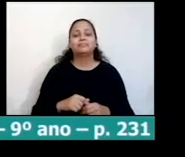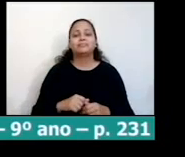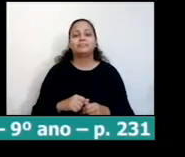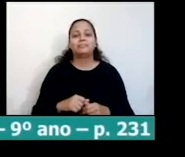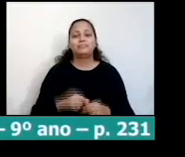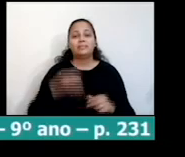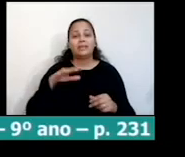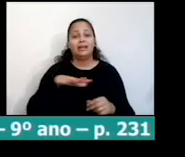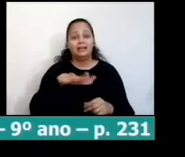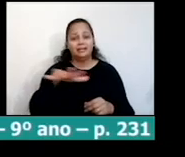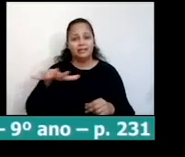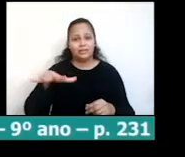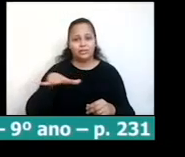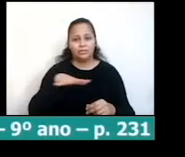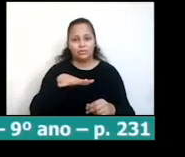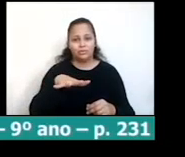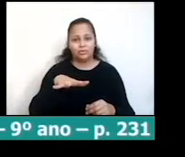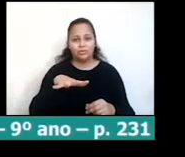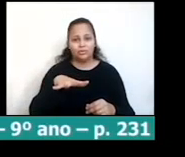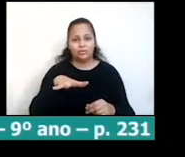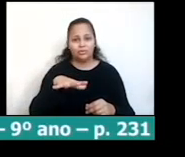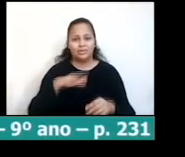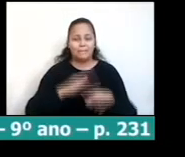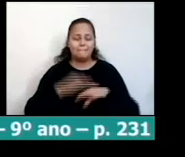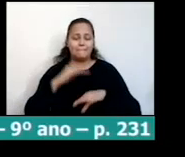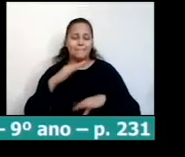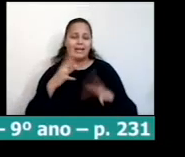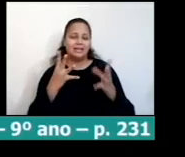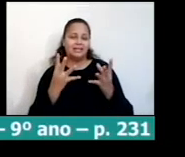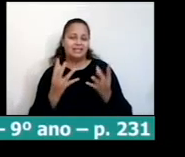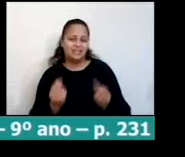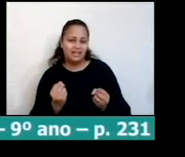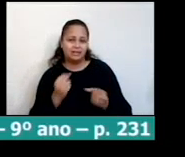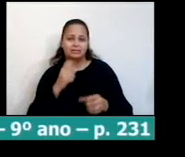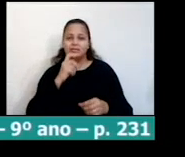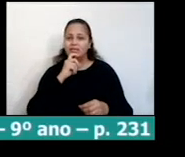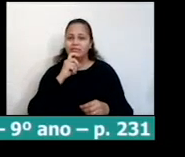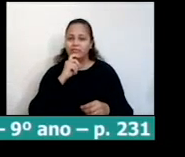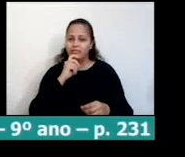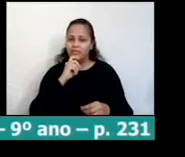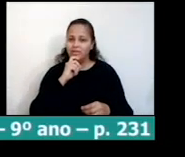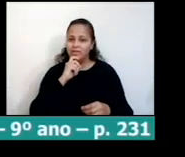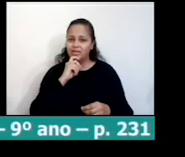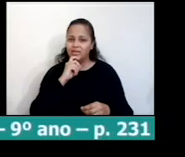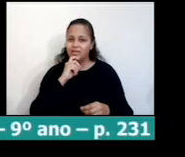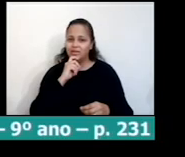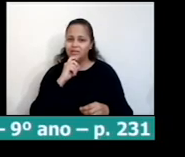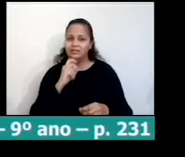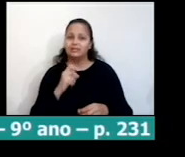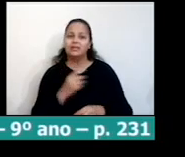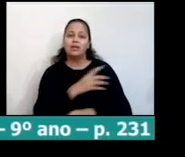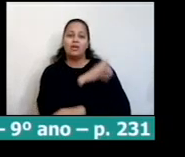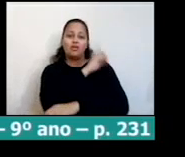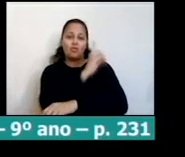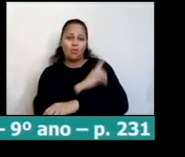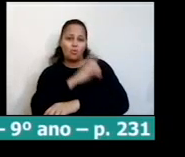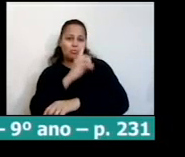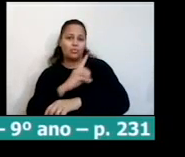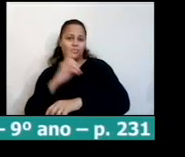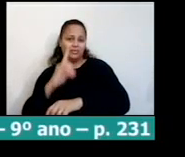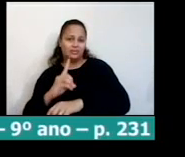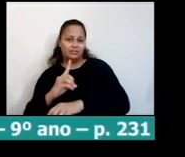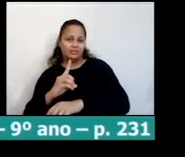quadrado. Então, as regiões mais áridas, né, mais secas e frias, como o deserto de Gobi, na